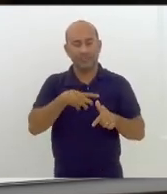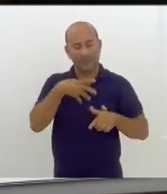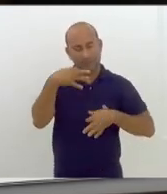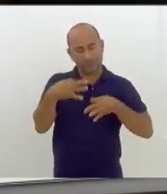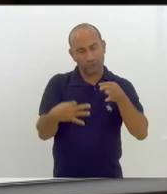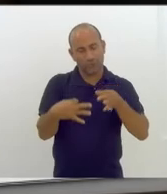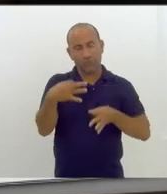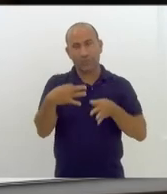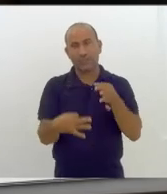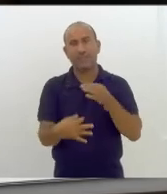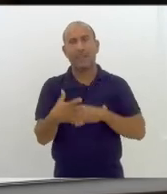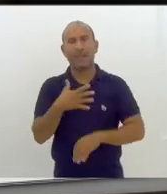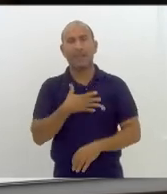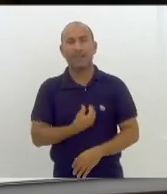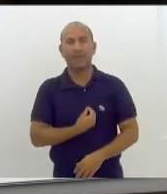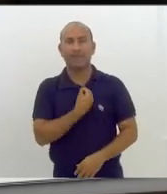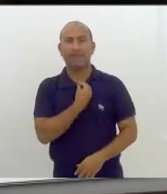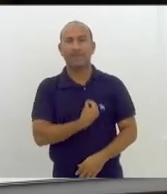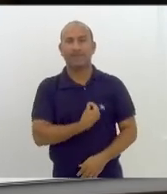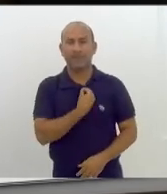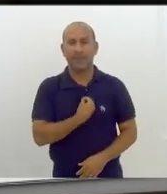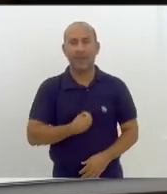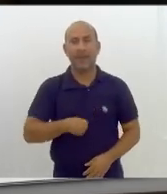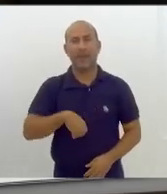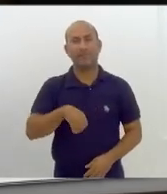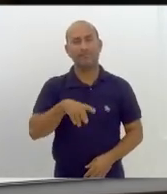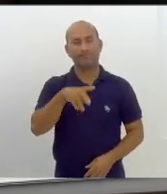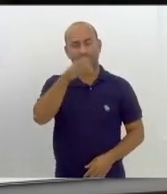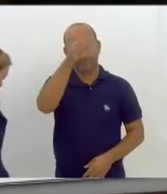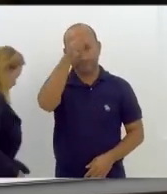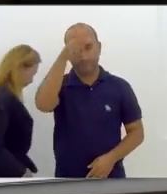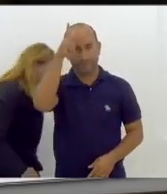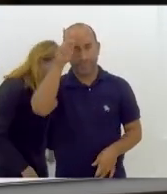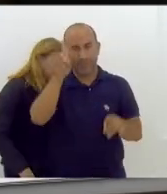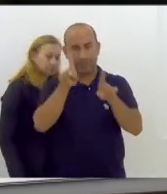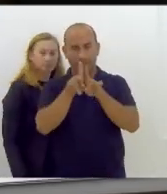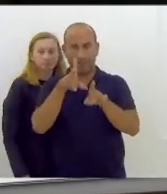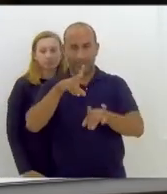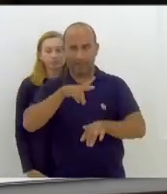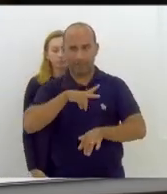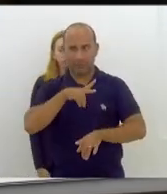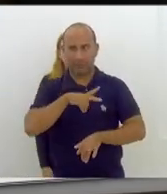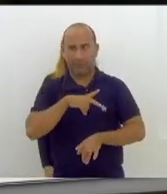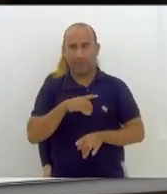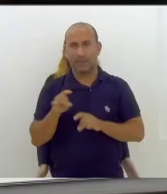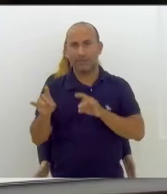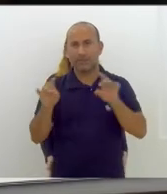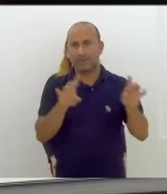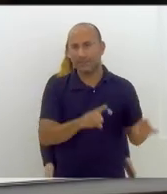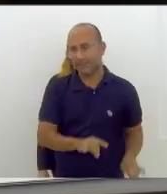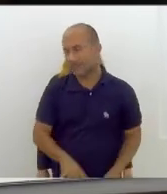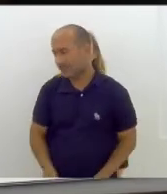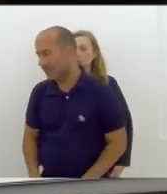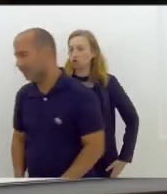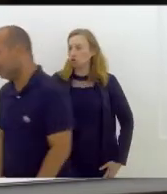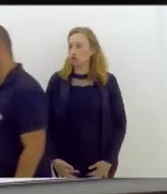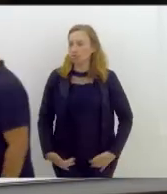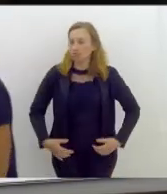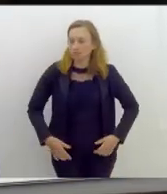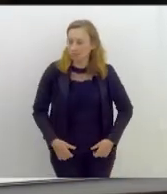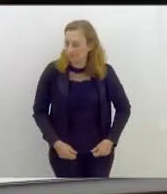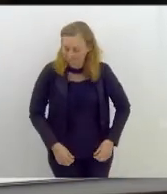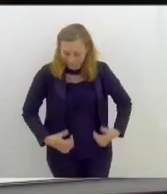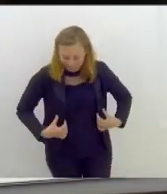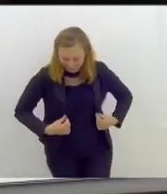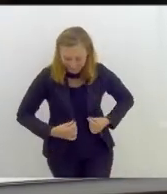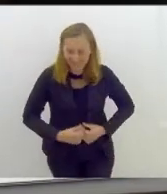justiça, tanto na minha advocacia pública quanto na advocacia privada, mas especialmente por constatar que Vossa Excelência,